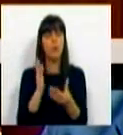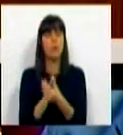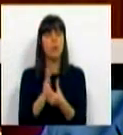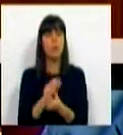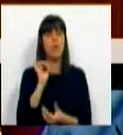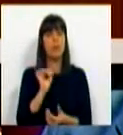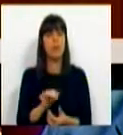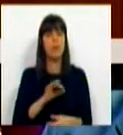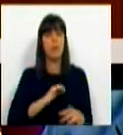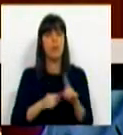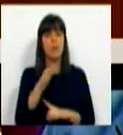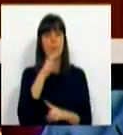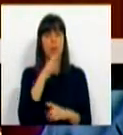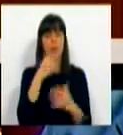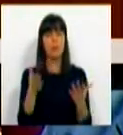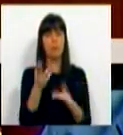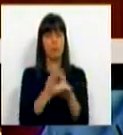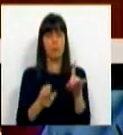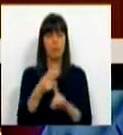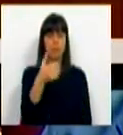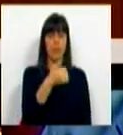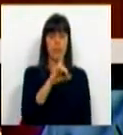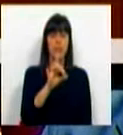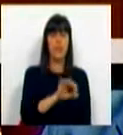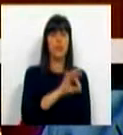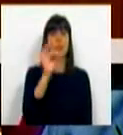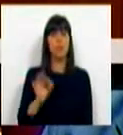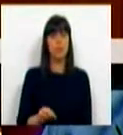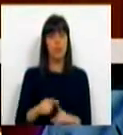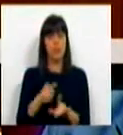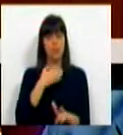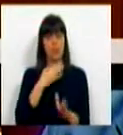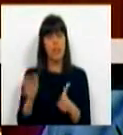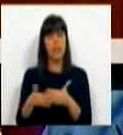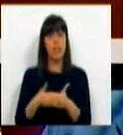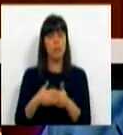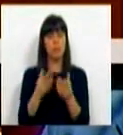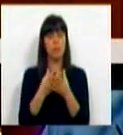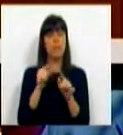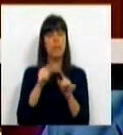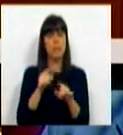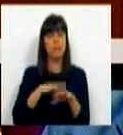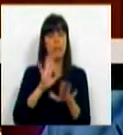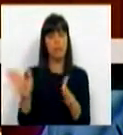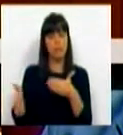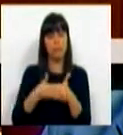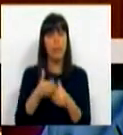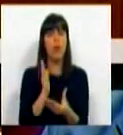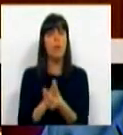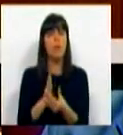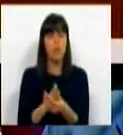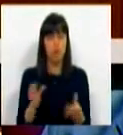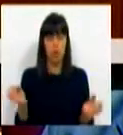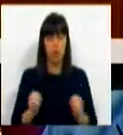processos. Senhor Deputado, subiram 56% as insolvências que resultam de fecho de processos que